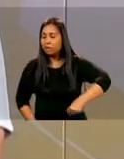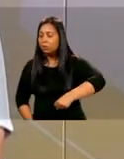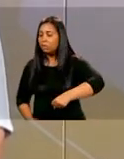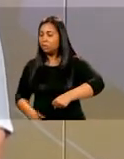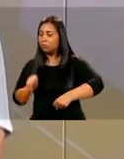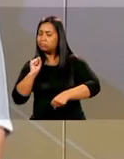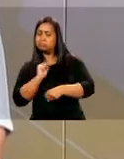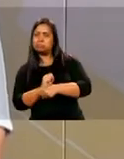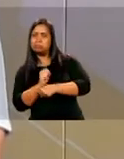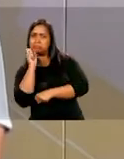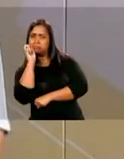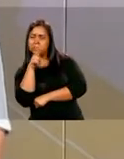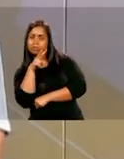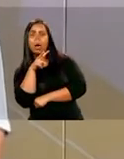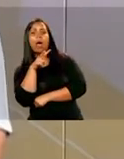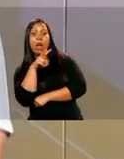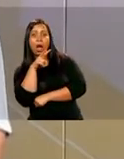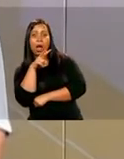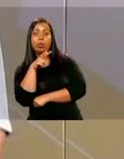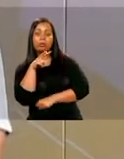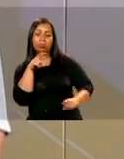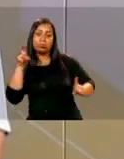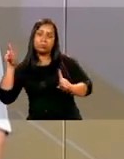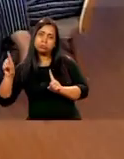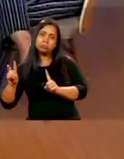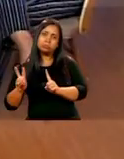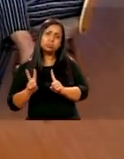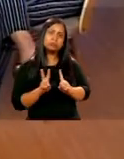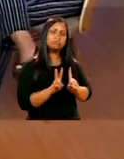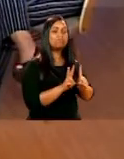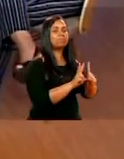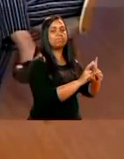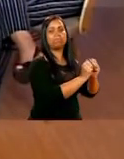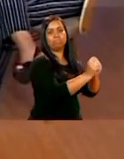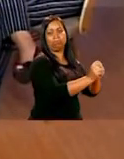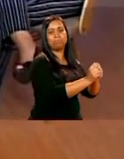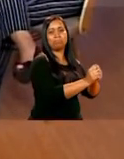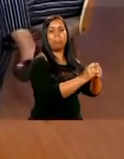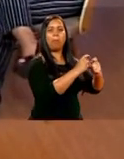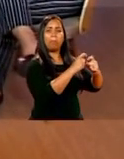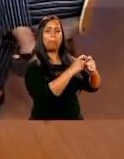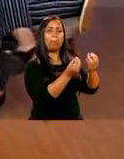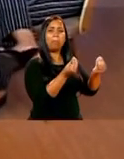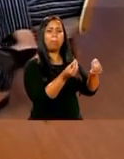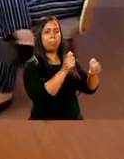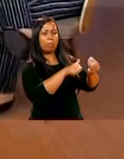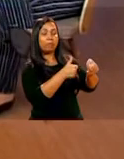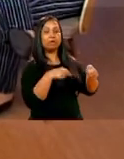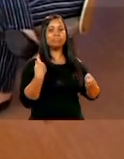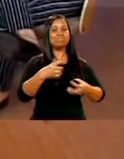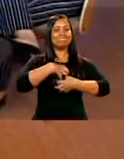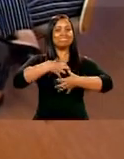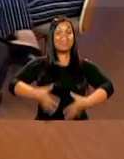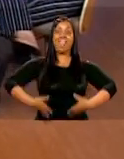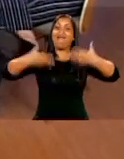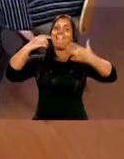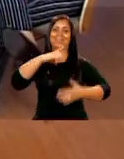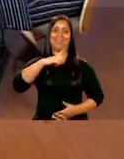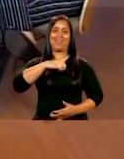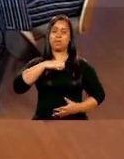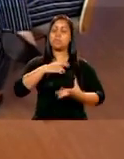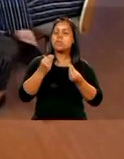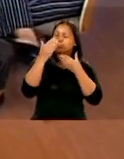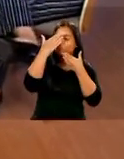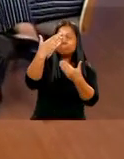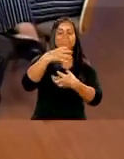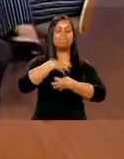estacionando, parei, ele voltou com a mãe e a criança para o consultório, né? Então, isso nos enche de muita alegria, de